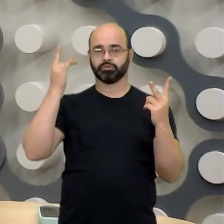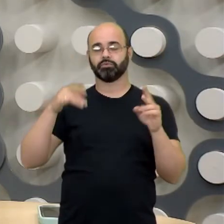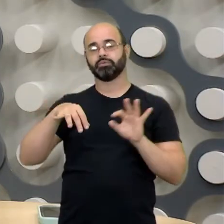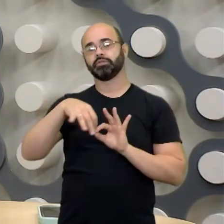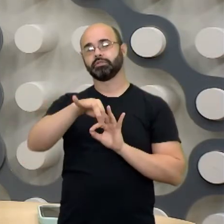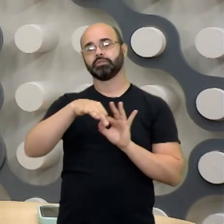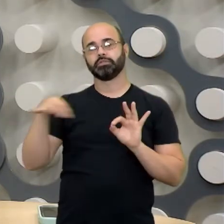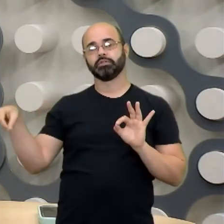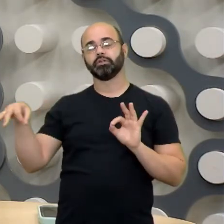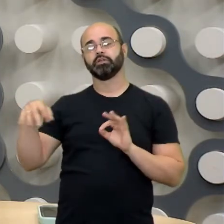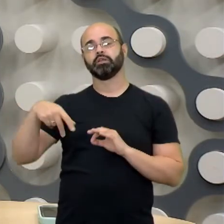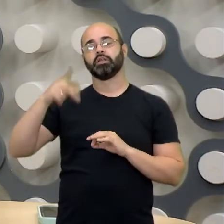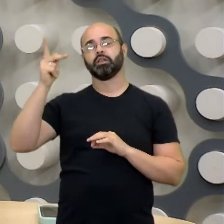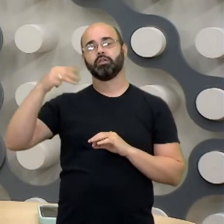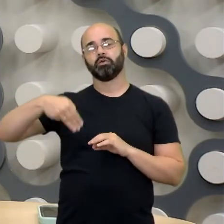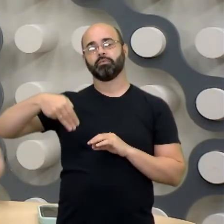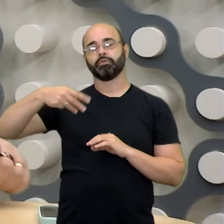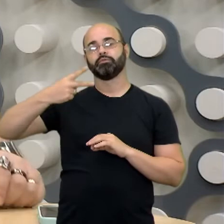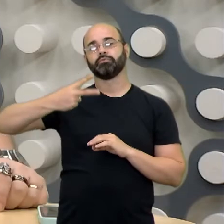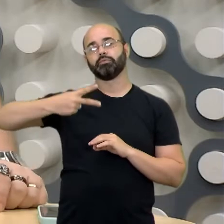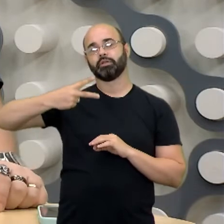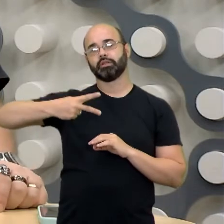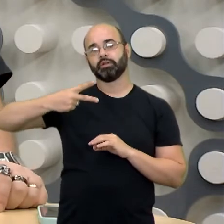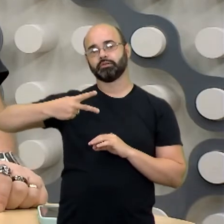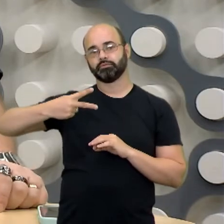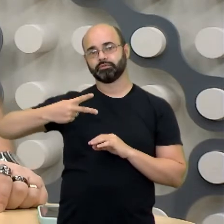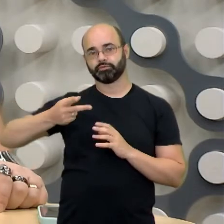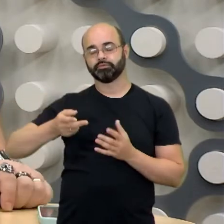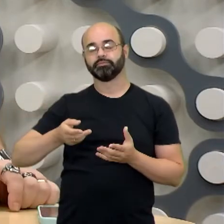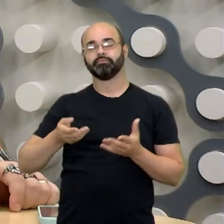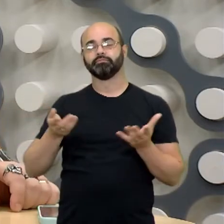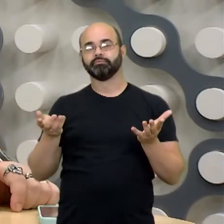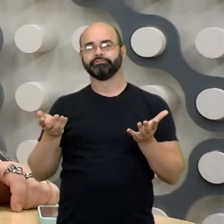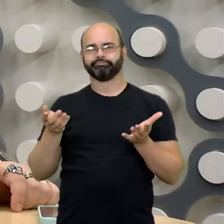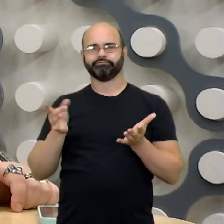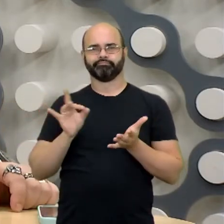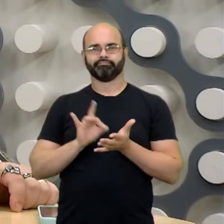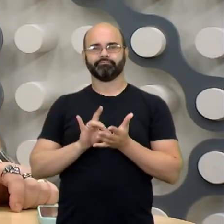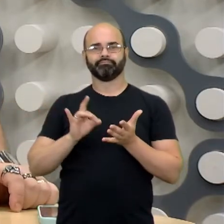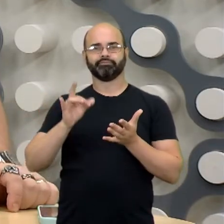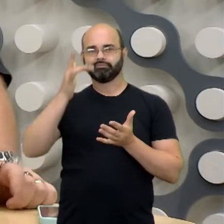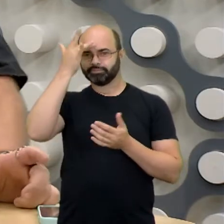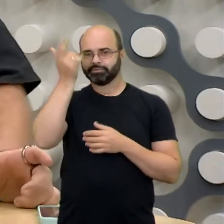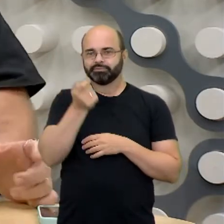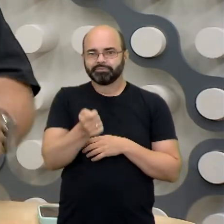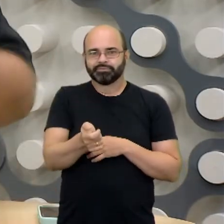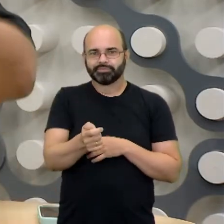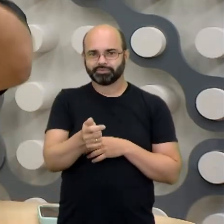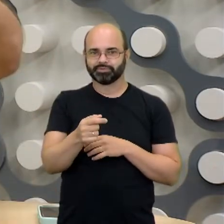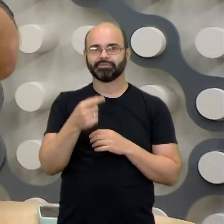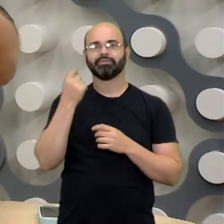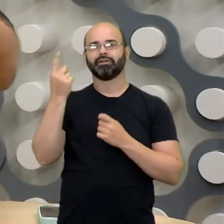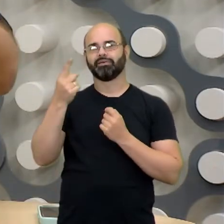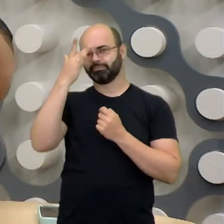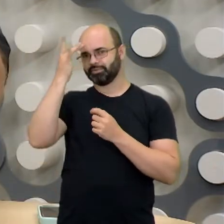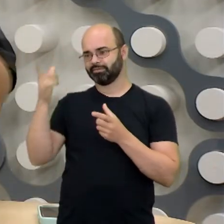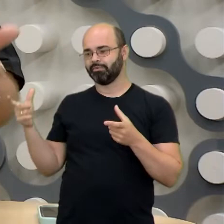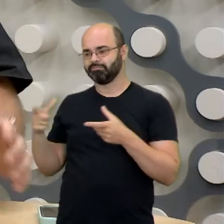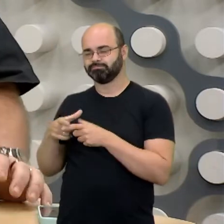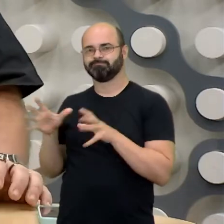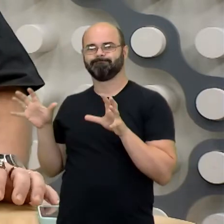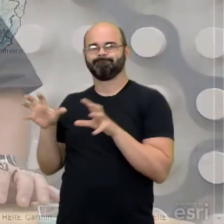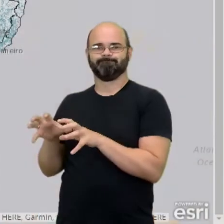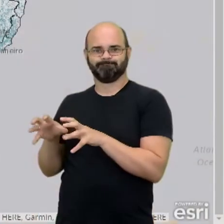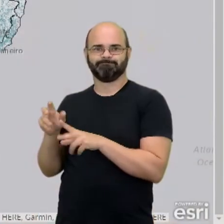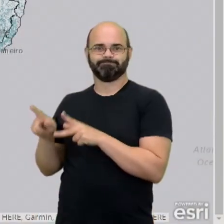gente viu, né, com uma densidade extremamente exagerada, tá certo? Bom, aí nós podemos ter outras informações que aí eu vou passar